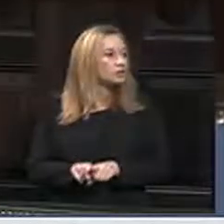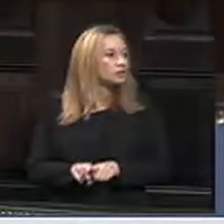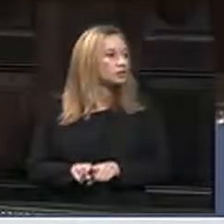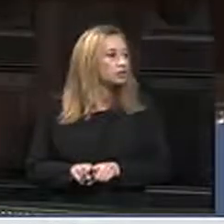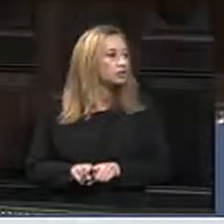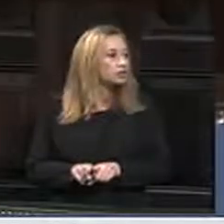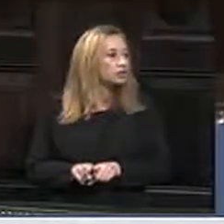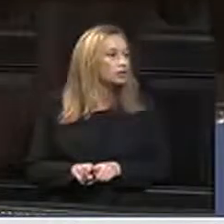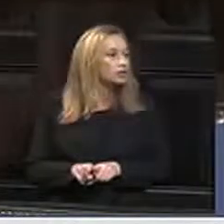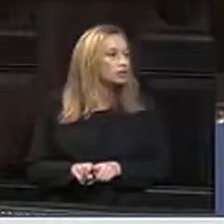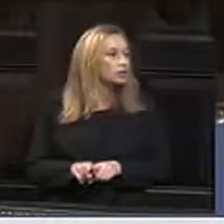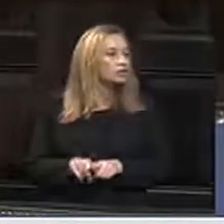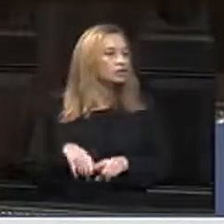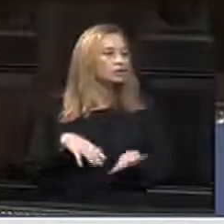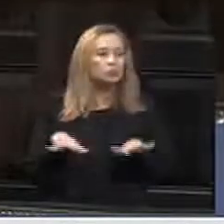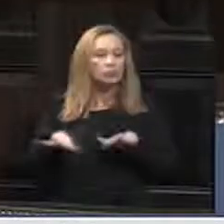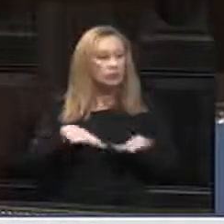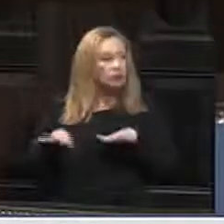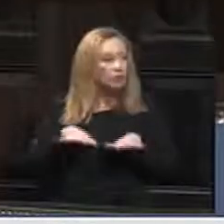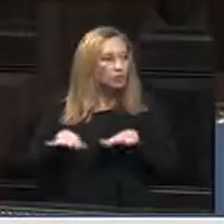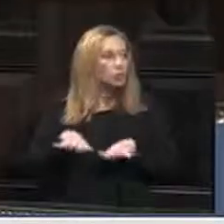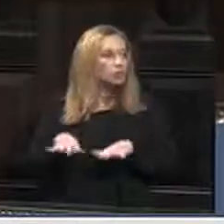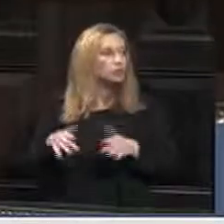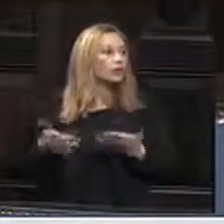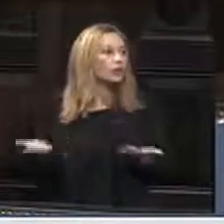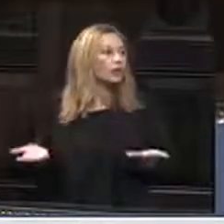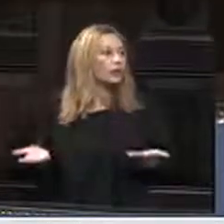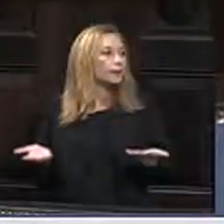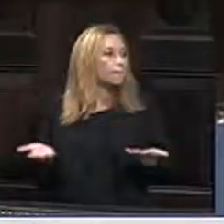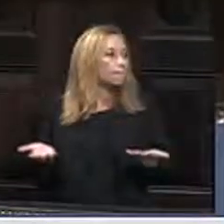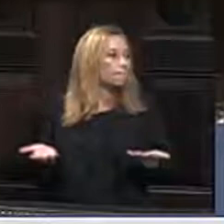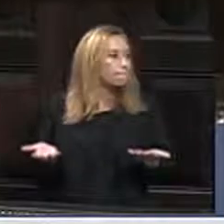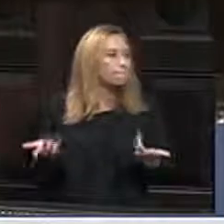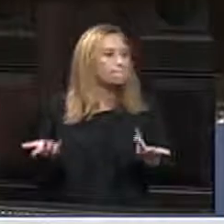naquelas movimentações ou movimentos de